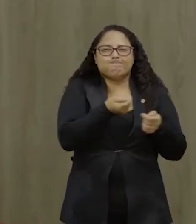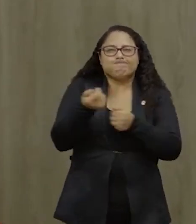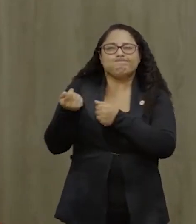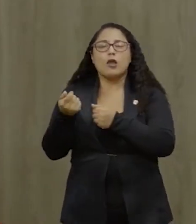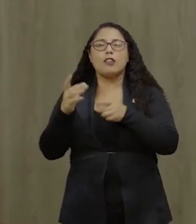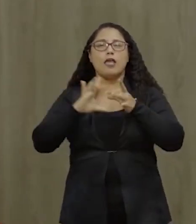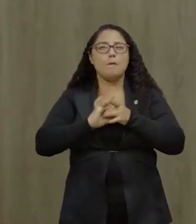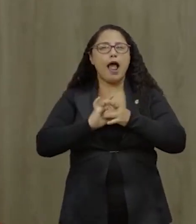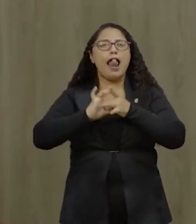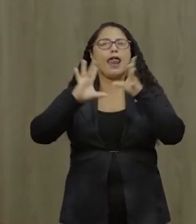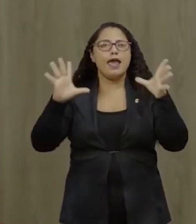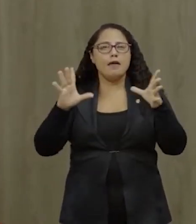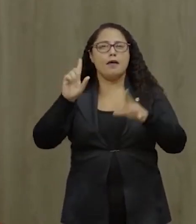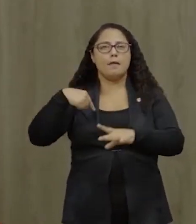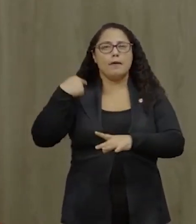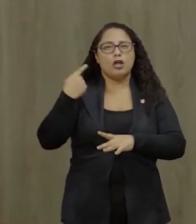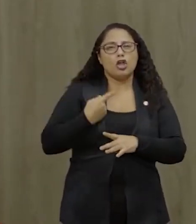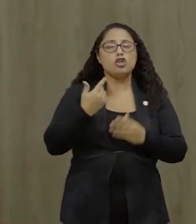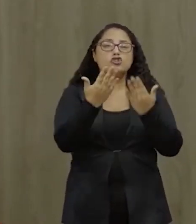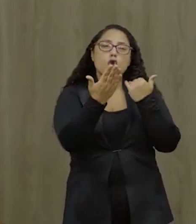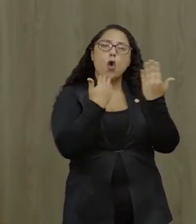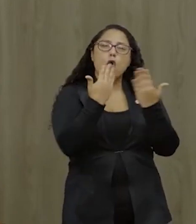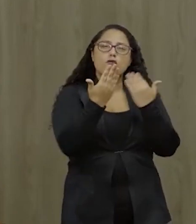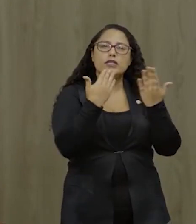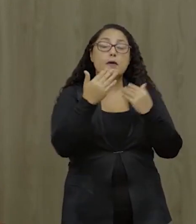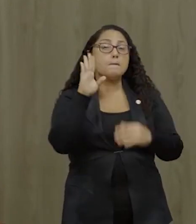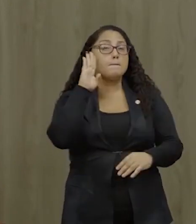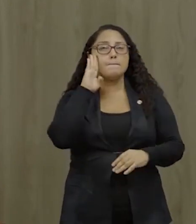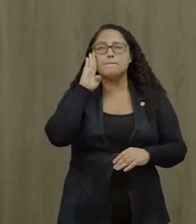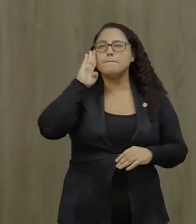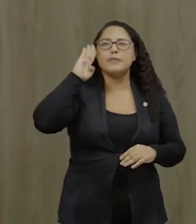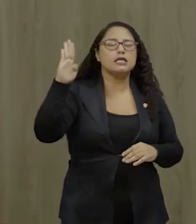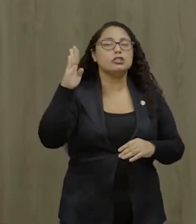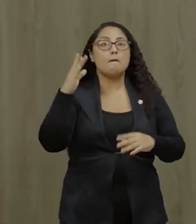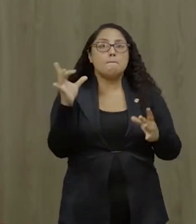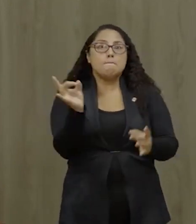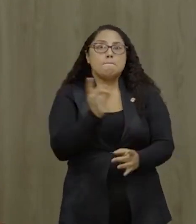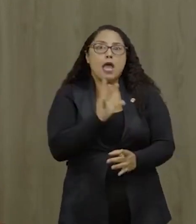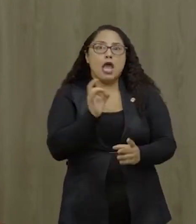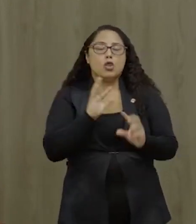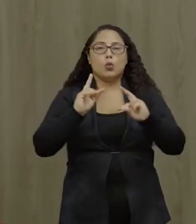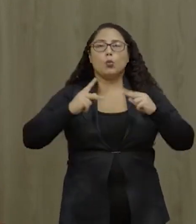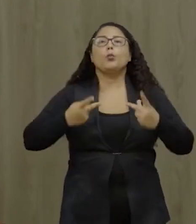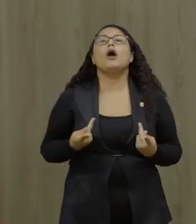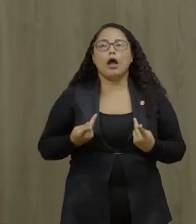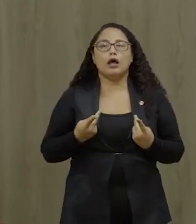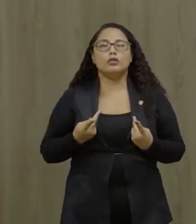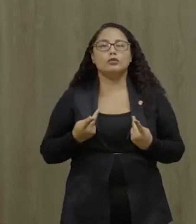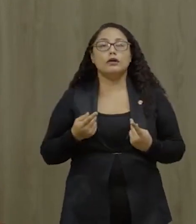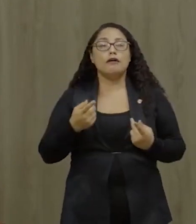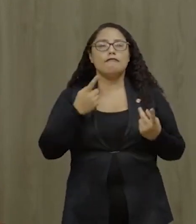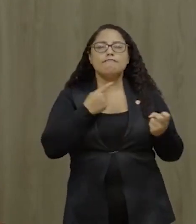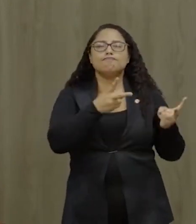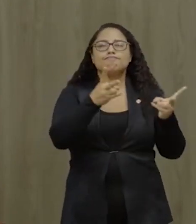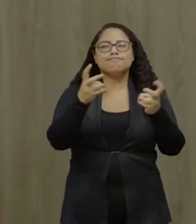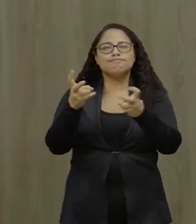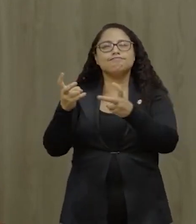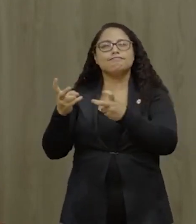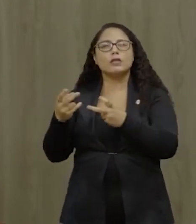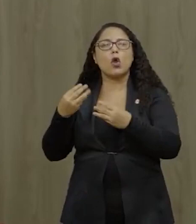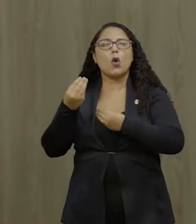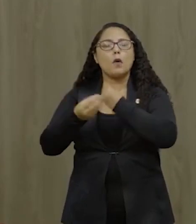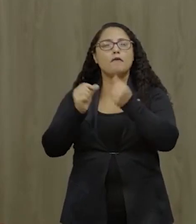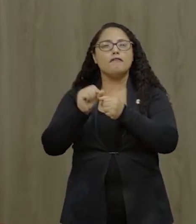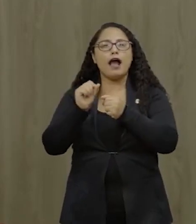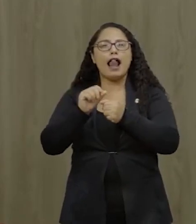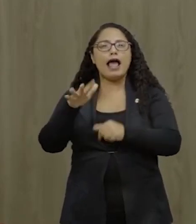muita liberdade para a gente conversar sobre, principalmente, alguns medos humanos. Sim, sim. Então, a gente vai vendo, quando